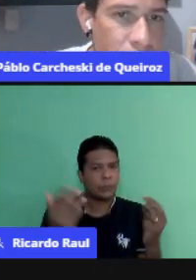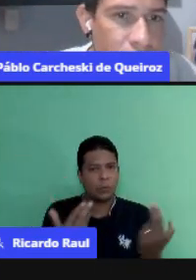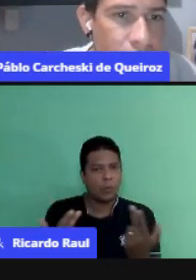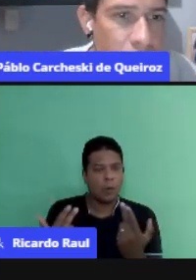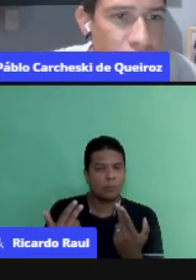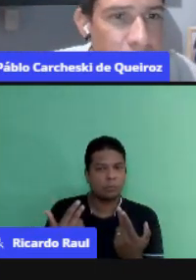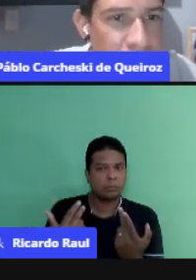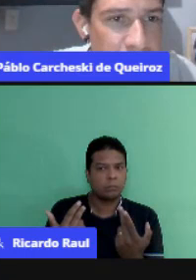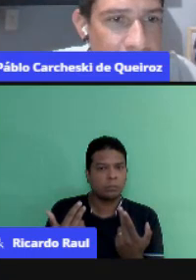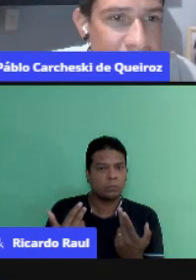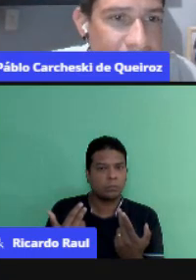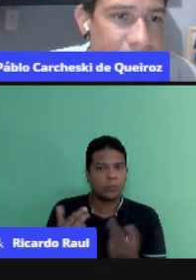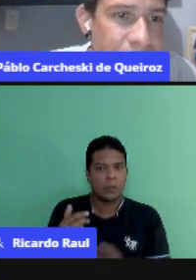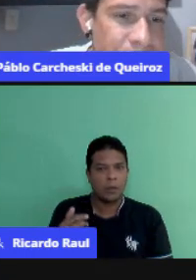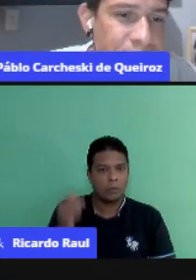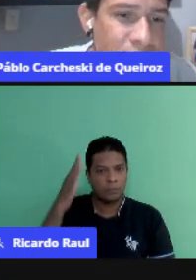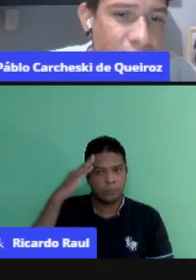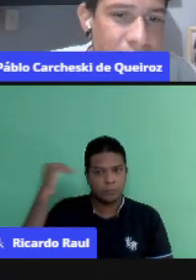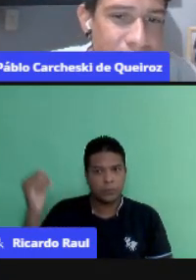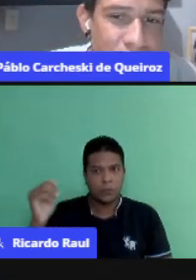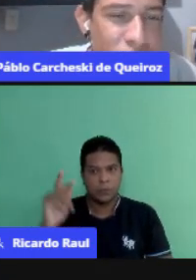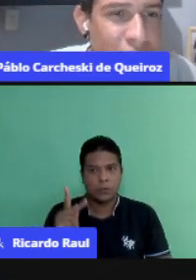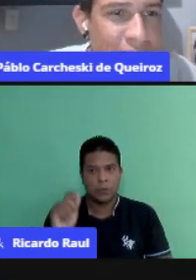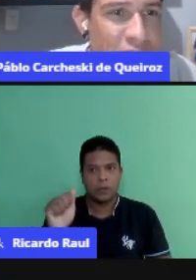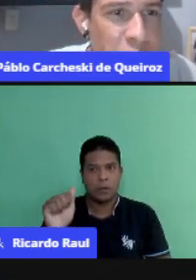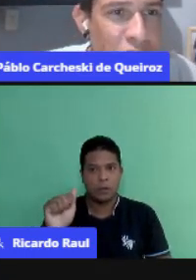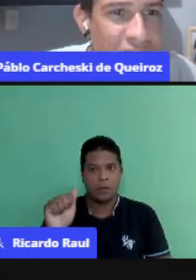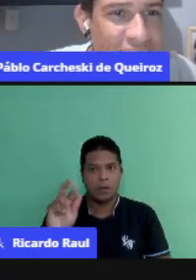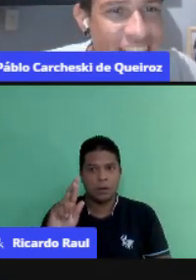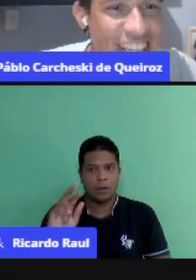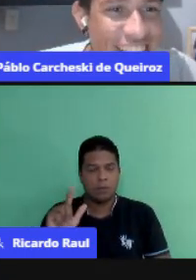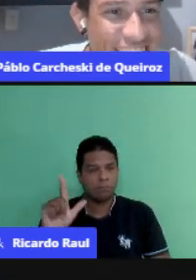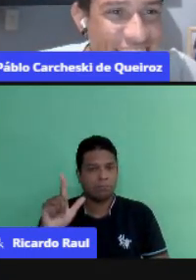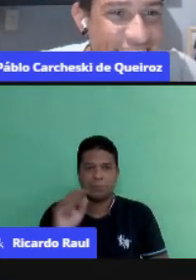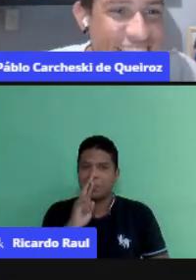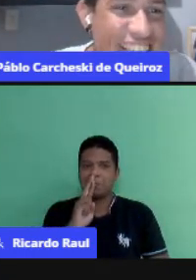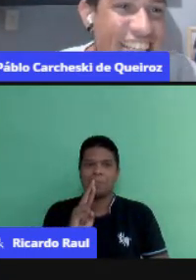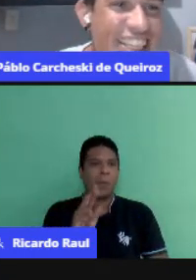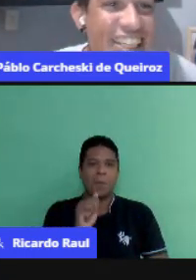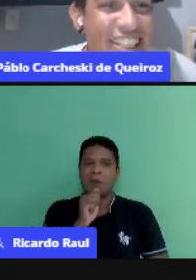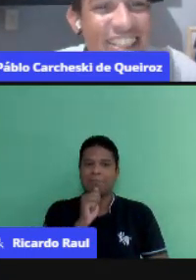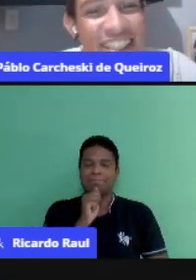né? Então, é coisa para a gente pensar aí, tá? Eu não tenho essa resposta.